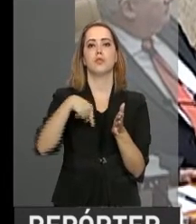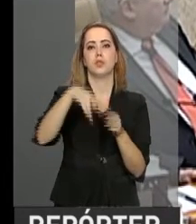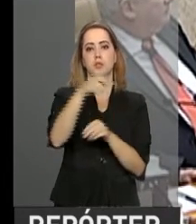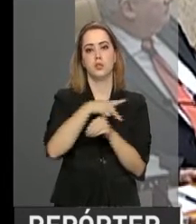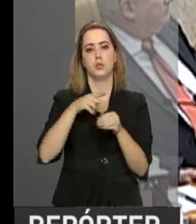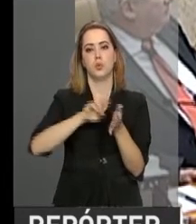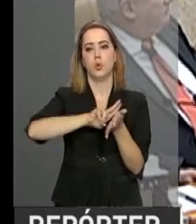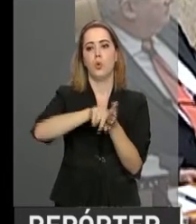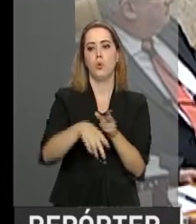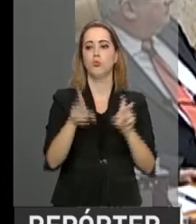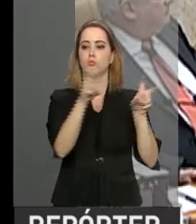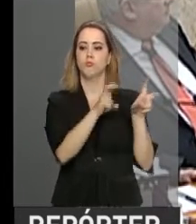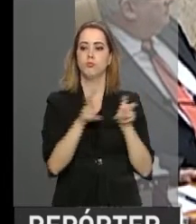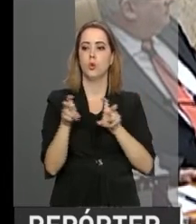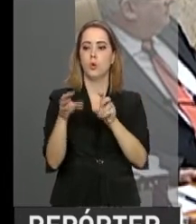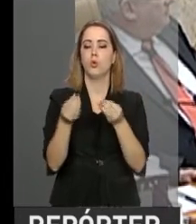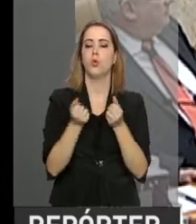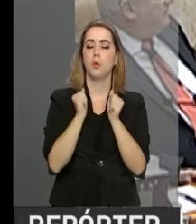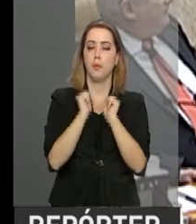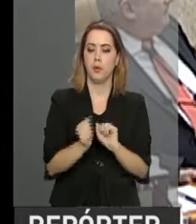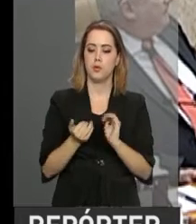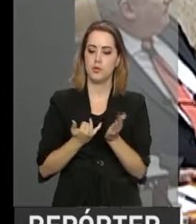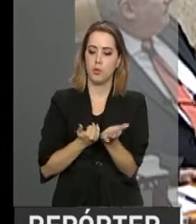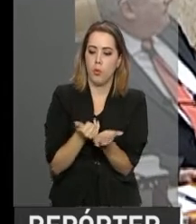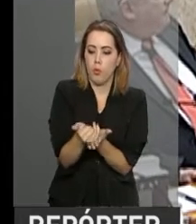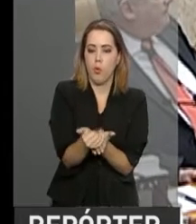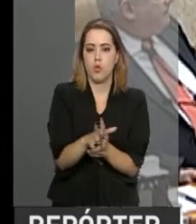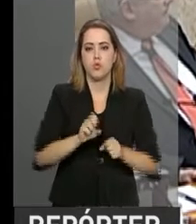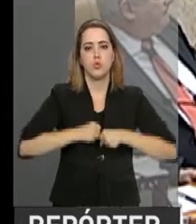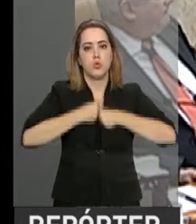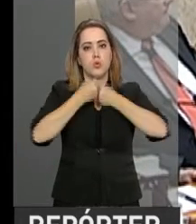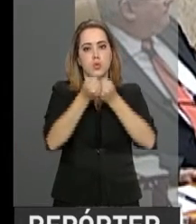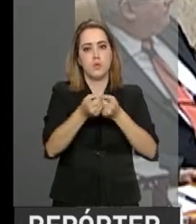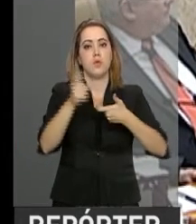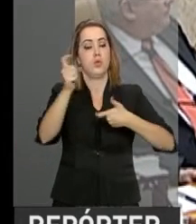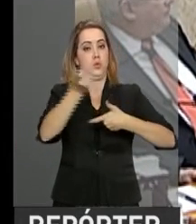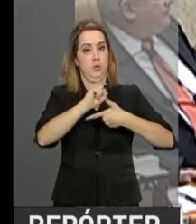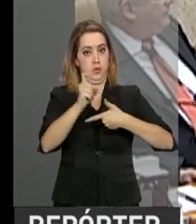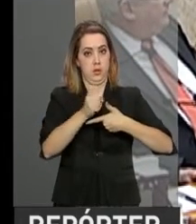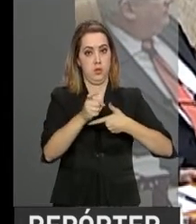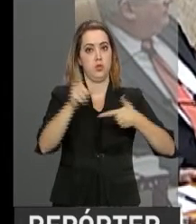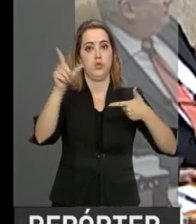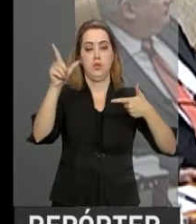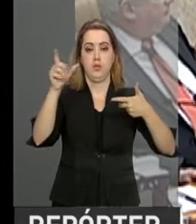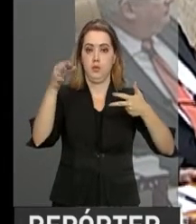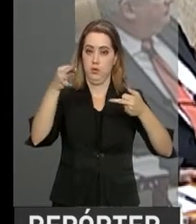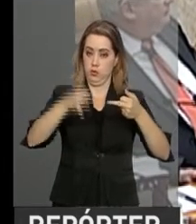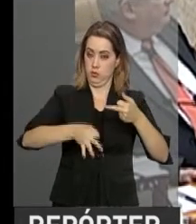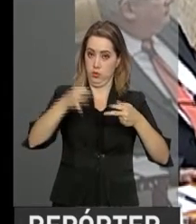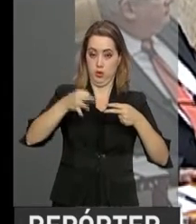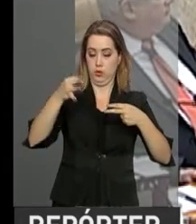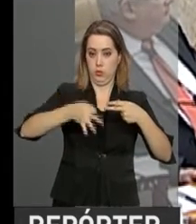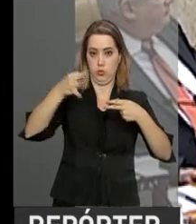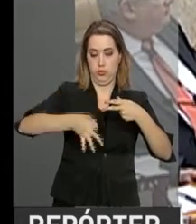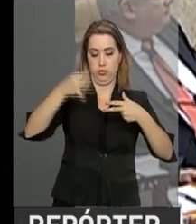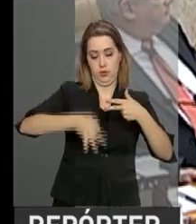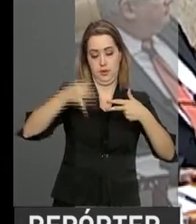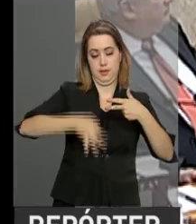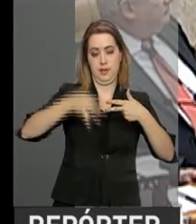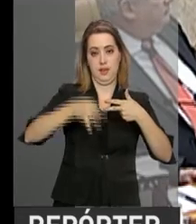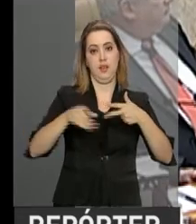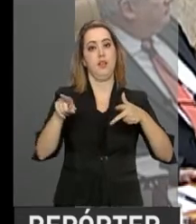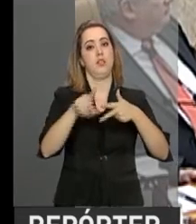temas que pudessem nascer dessa conjugação de esforços do Executivo e do Judiciário, no